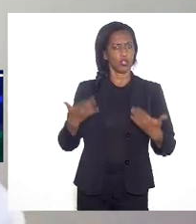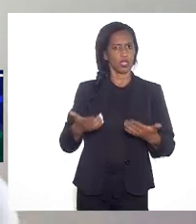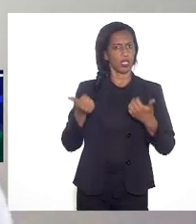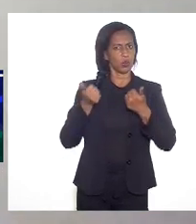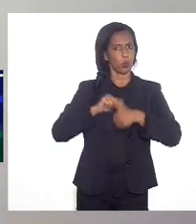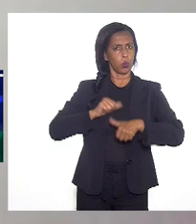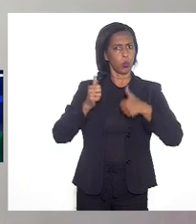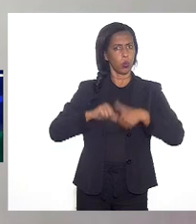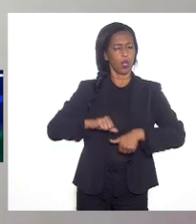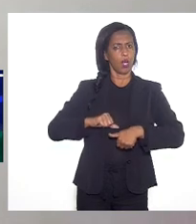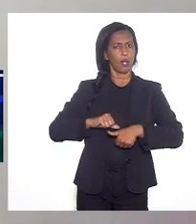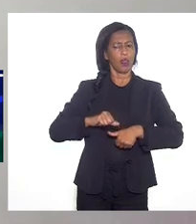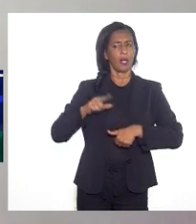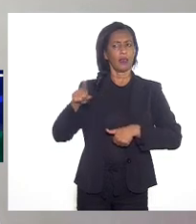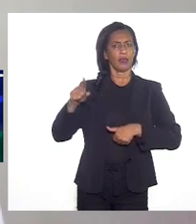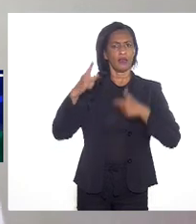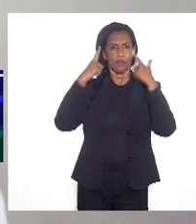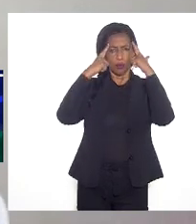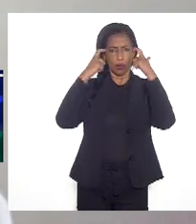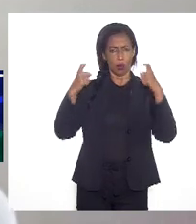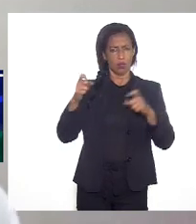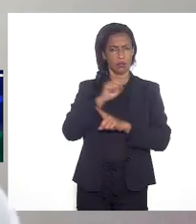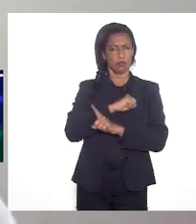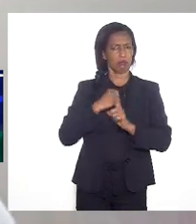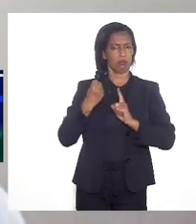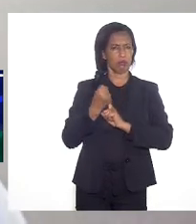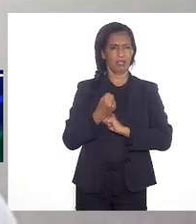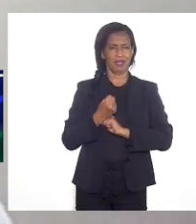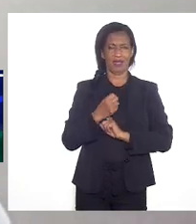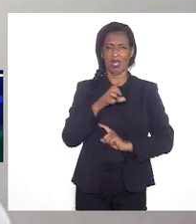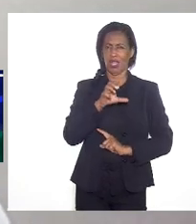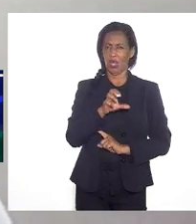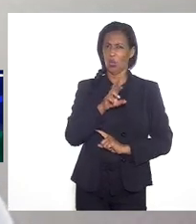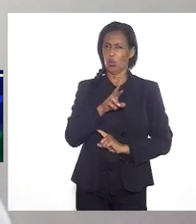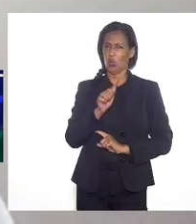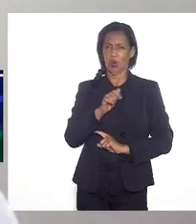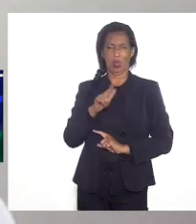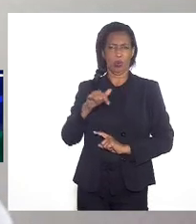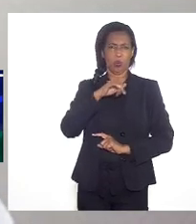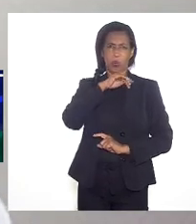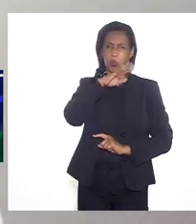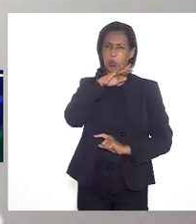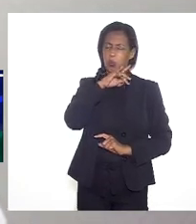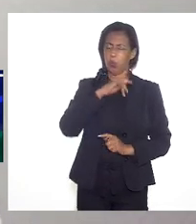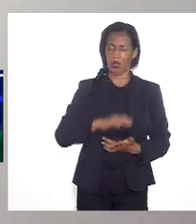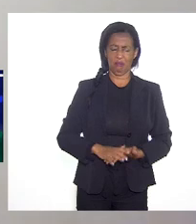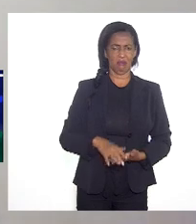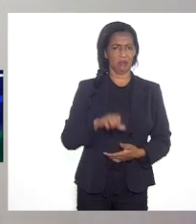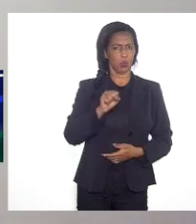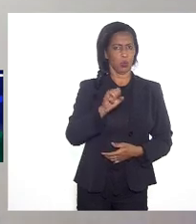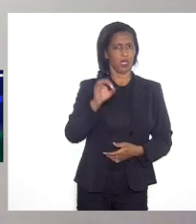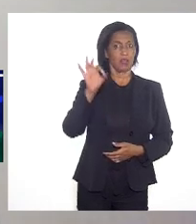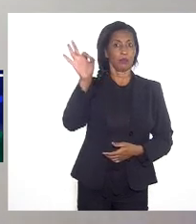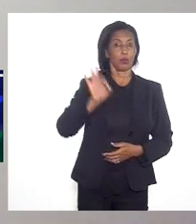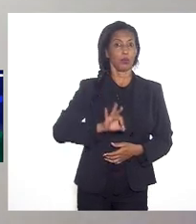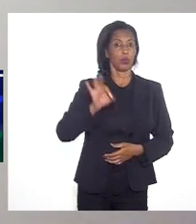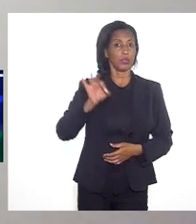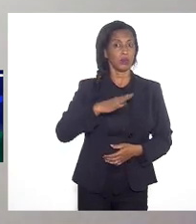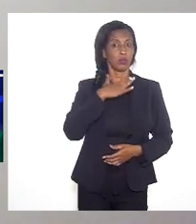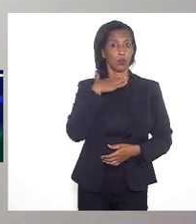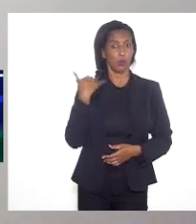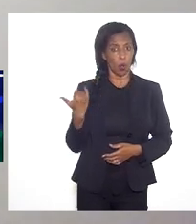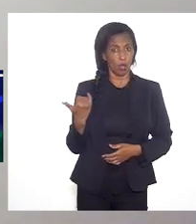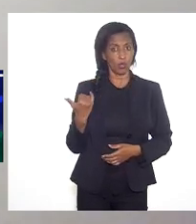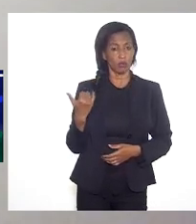da violência na nossa sociedade, isso é extremamente cruel. Quase 80% dos mortos pela polícia